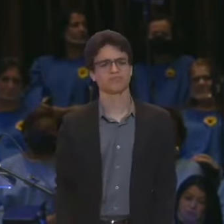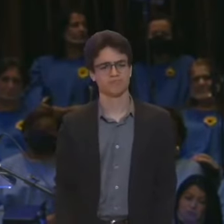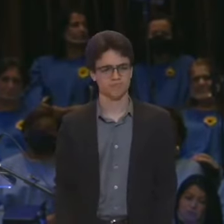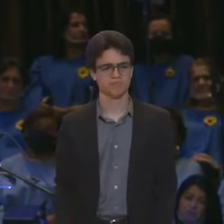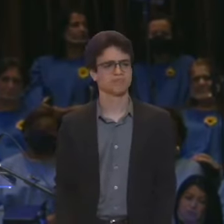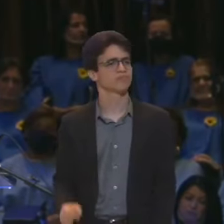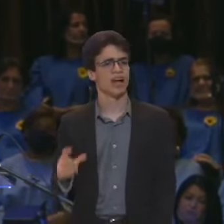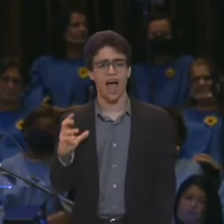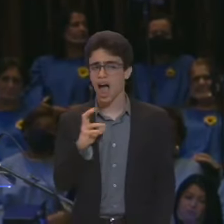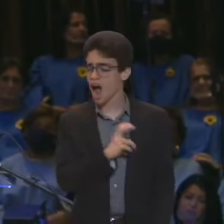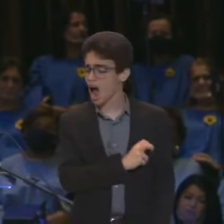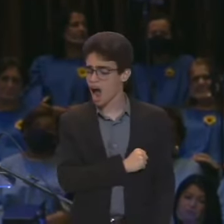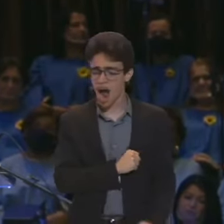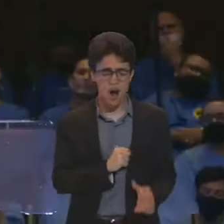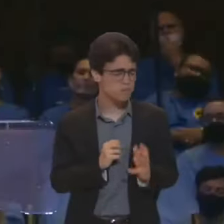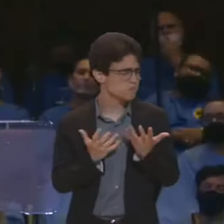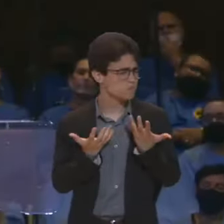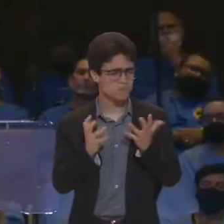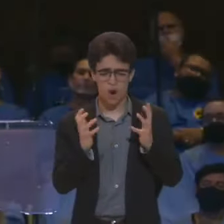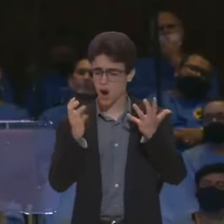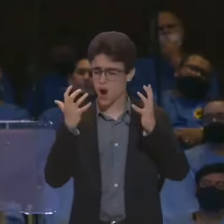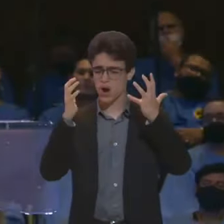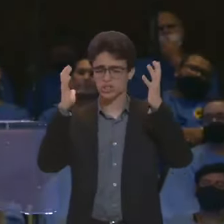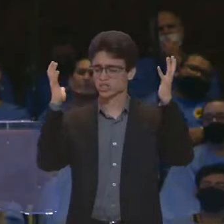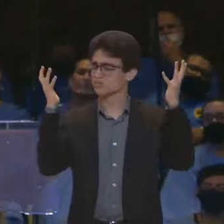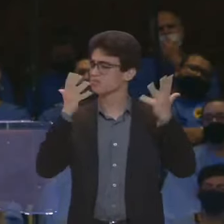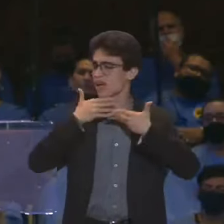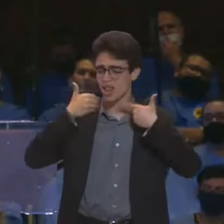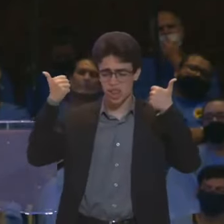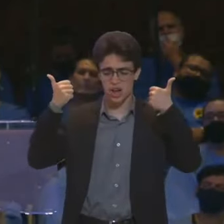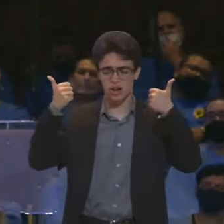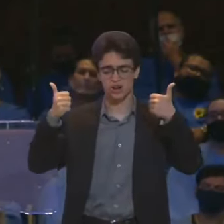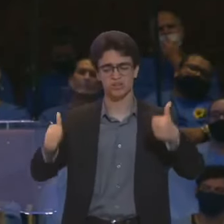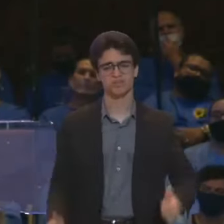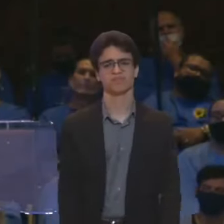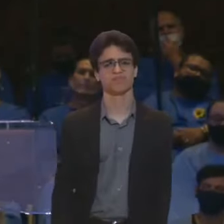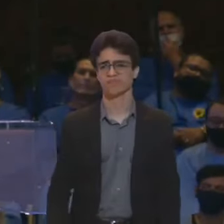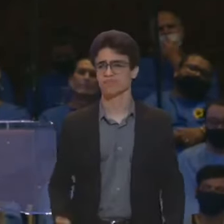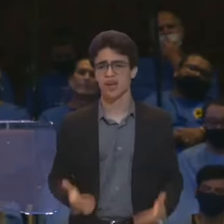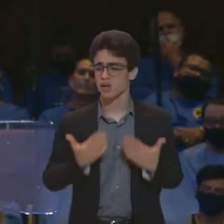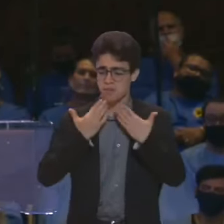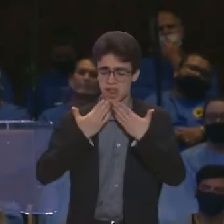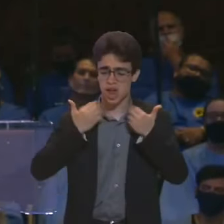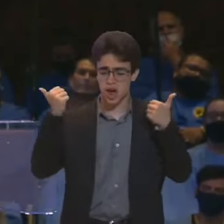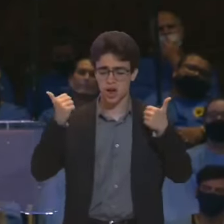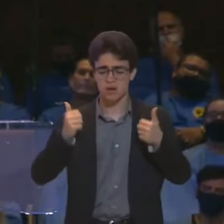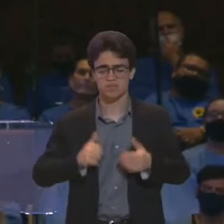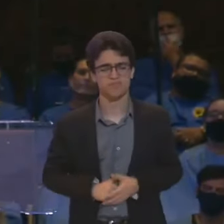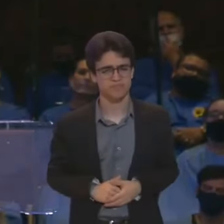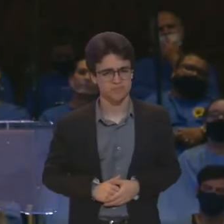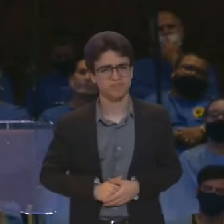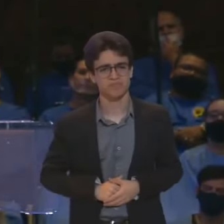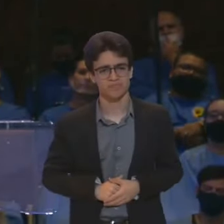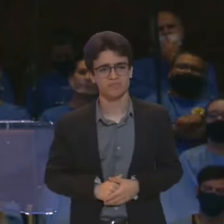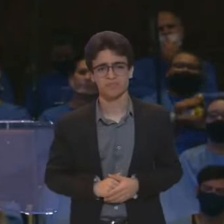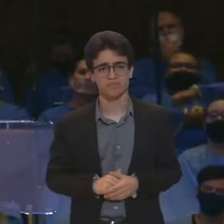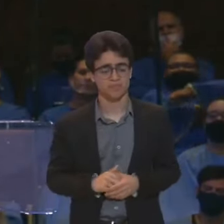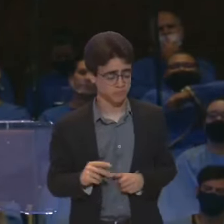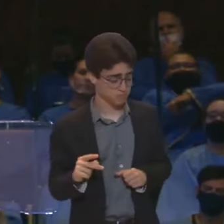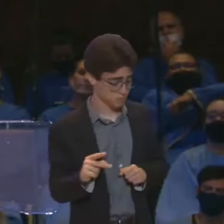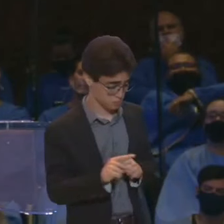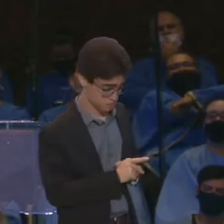A paixão vale mais do que a produção. Vale mais do que a produção. Pedro, tu